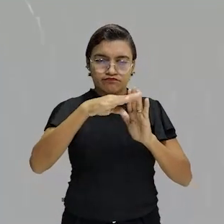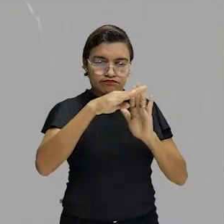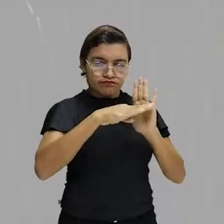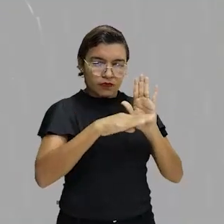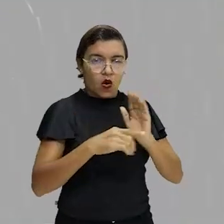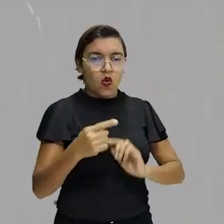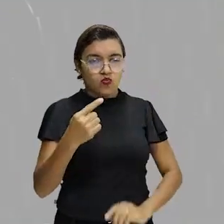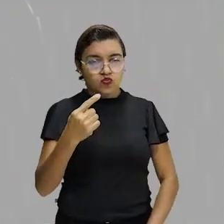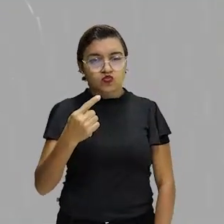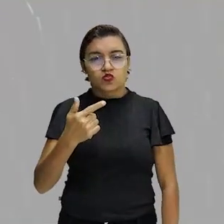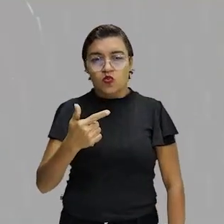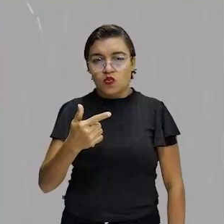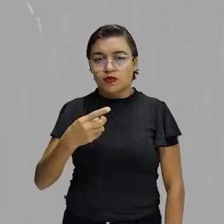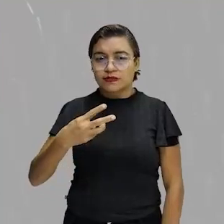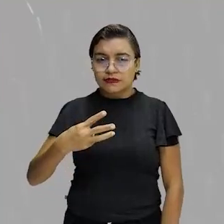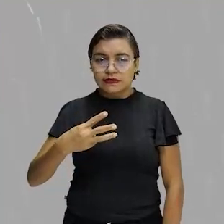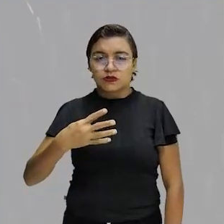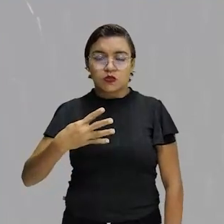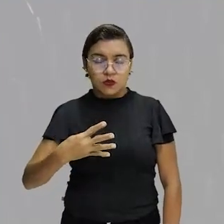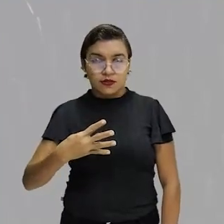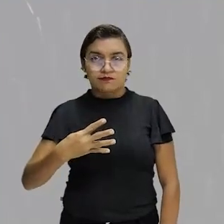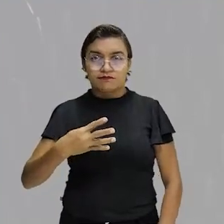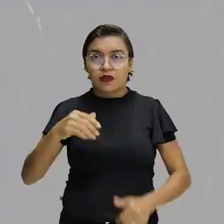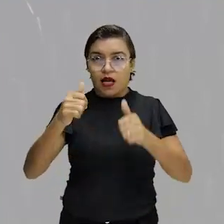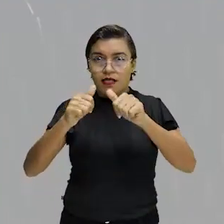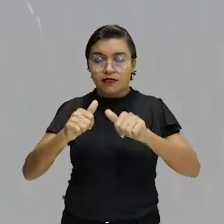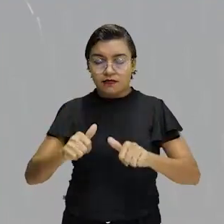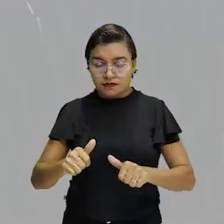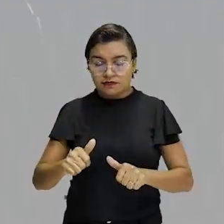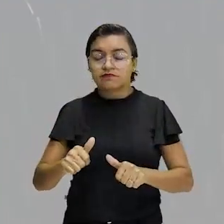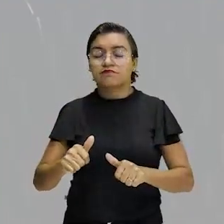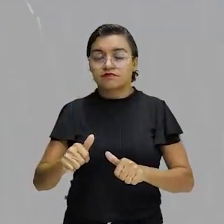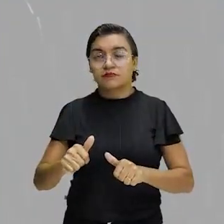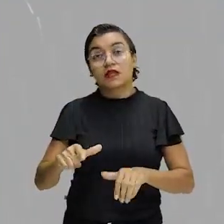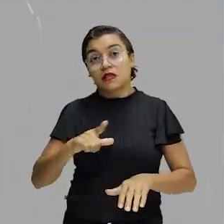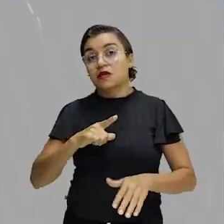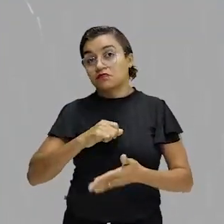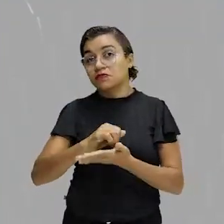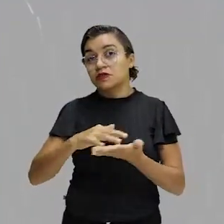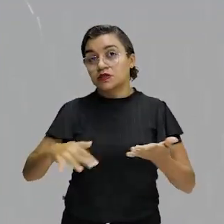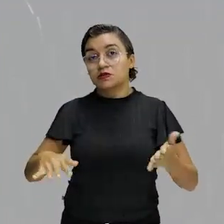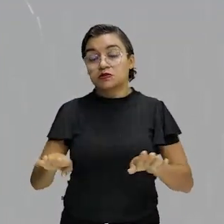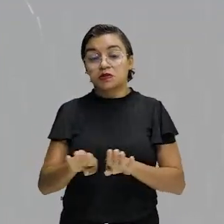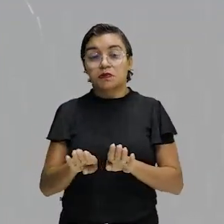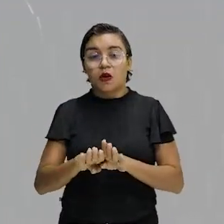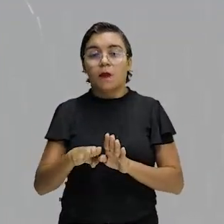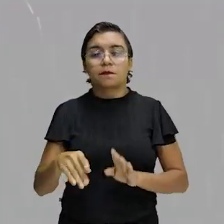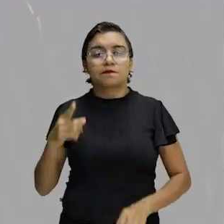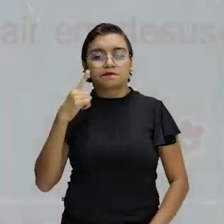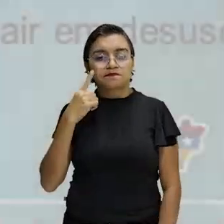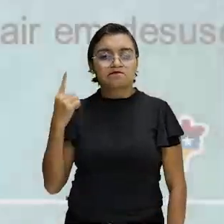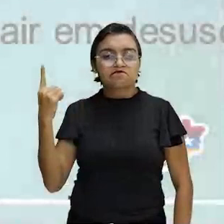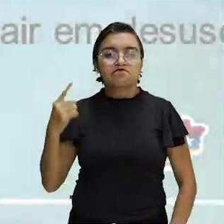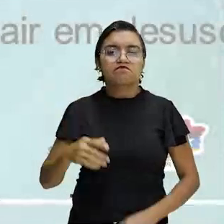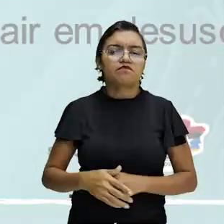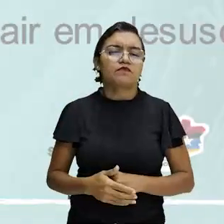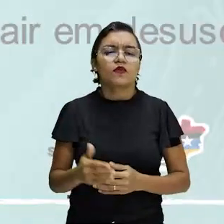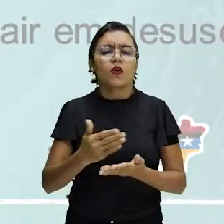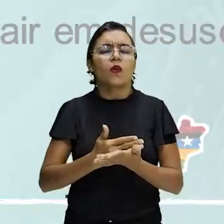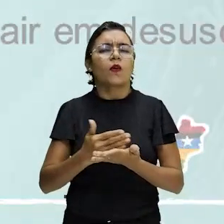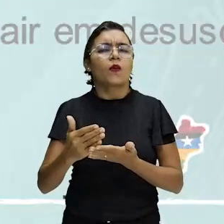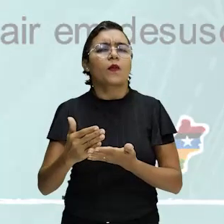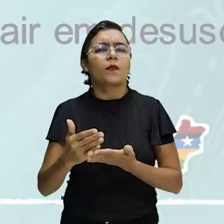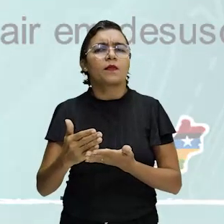escrever e-mail, analisar alguns e finalizar com os exercícios. Então, vamos lá. Então, vamos começar aqui